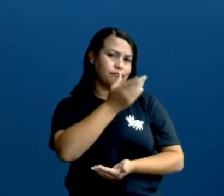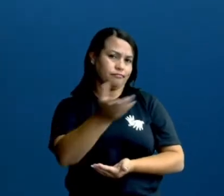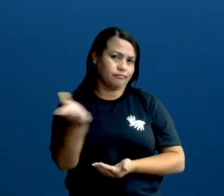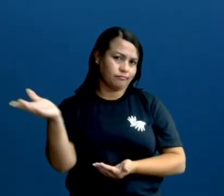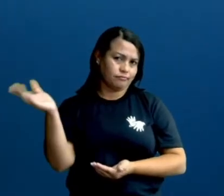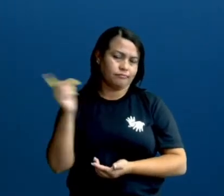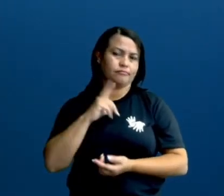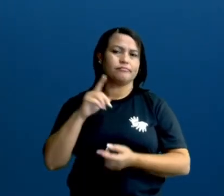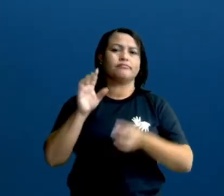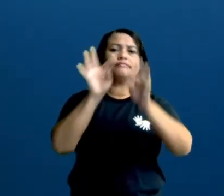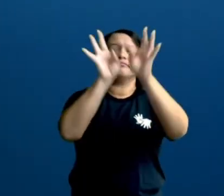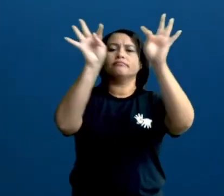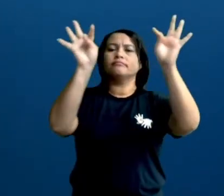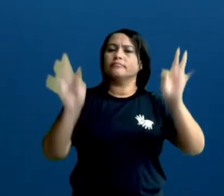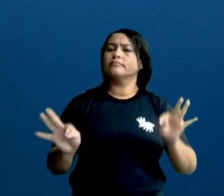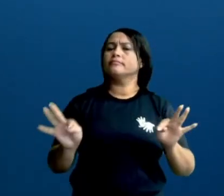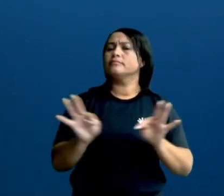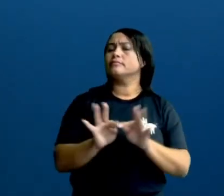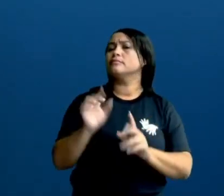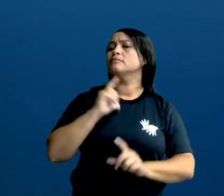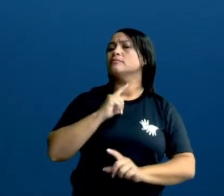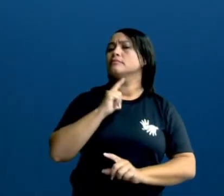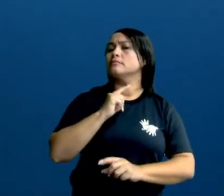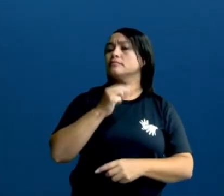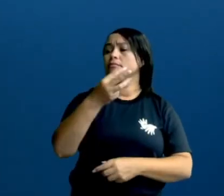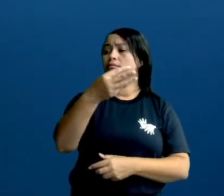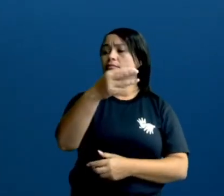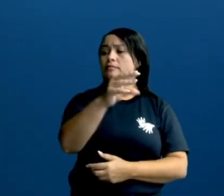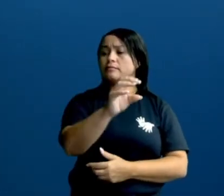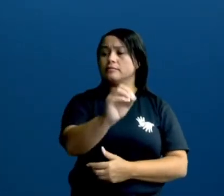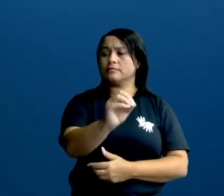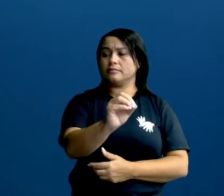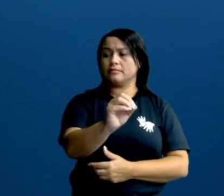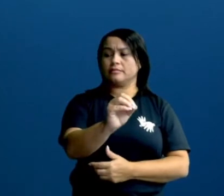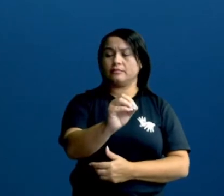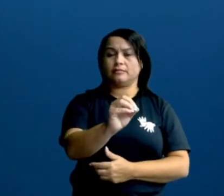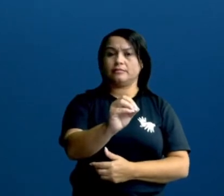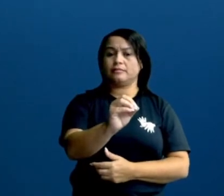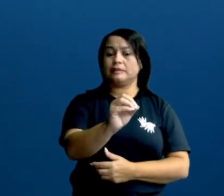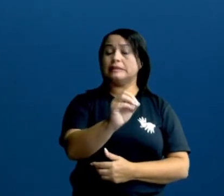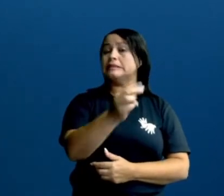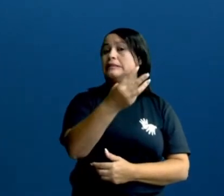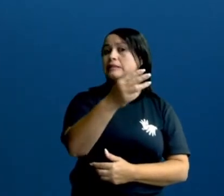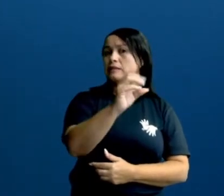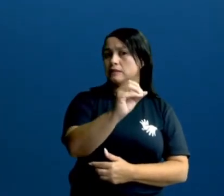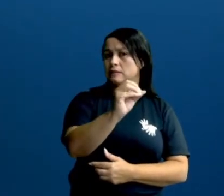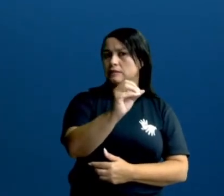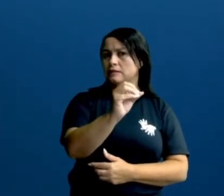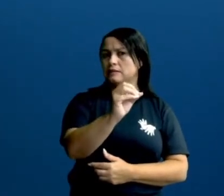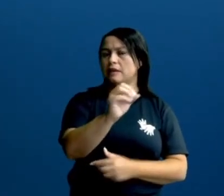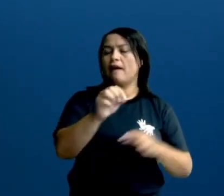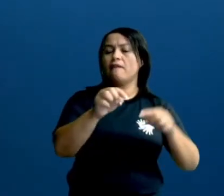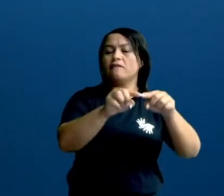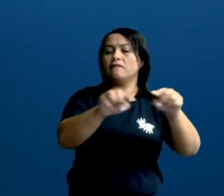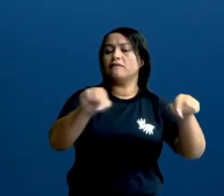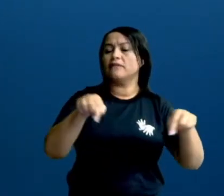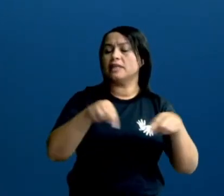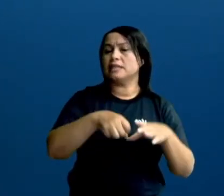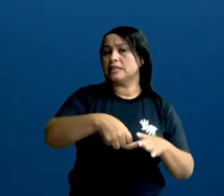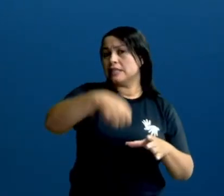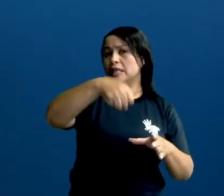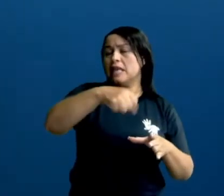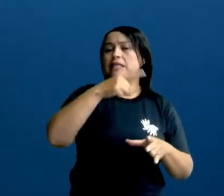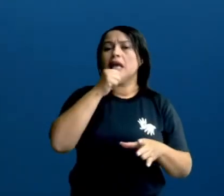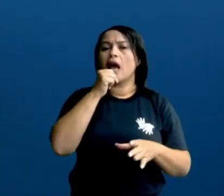isso? Eu tenho o seguinte, eu tenho 30 vasilhas, tá bem? E